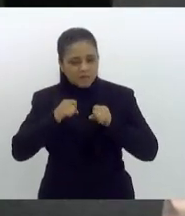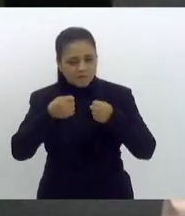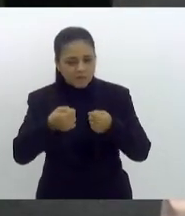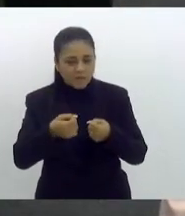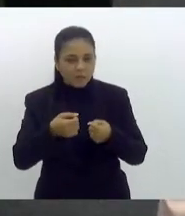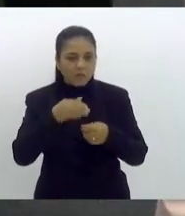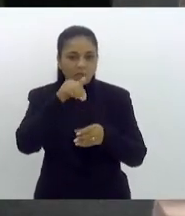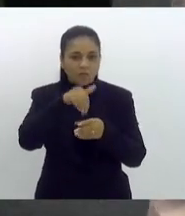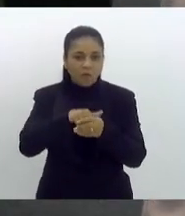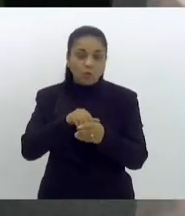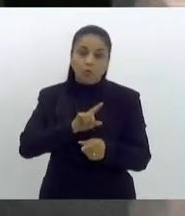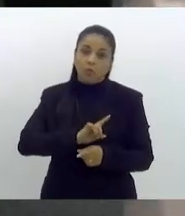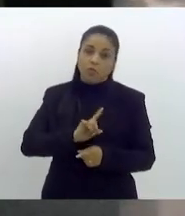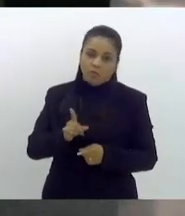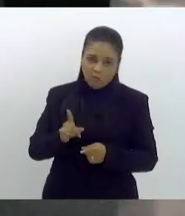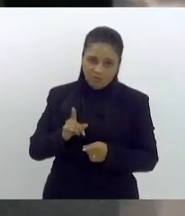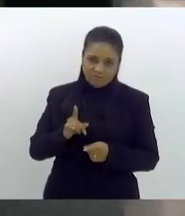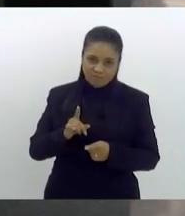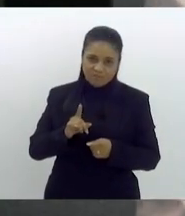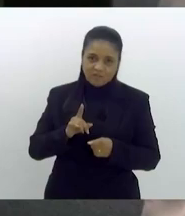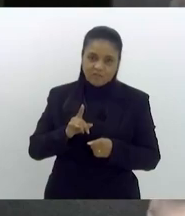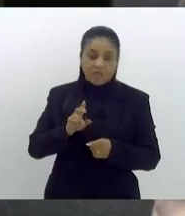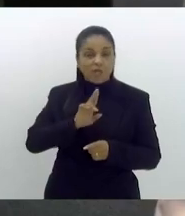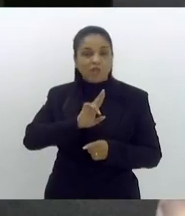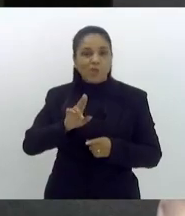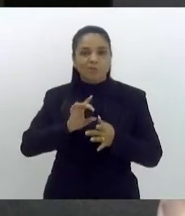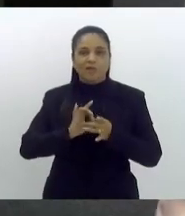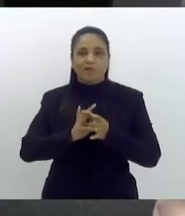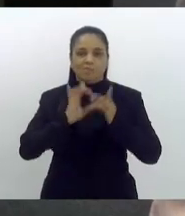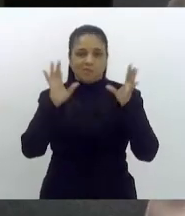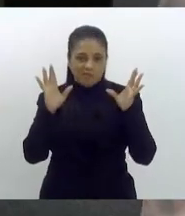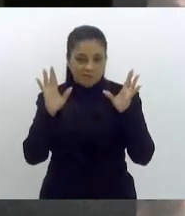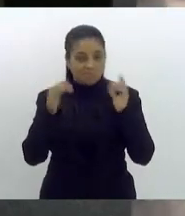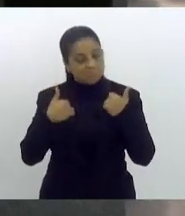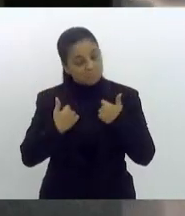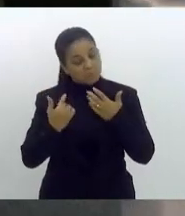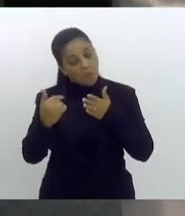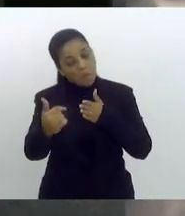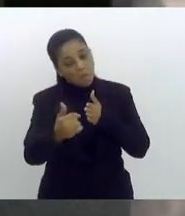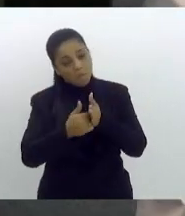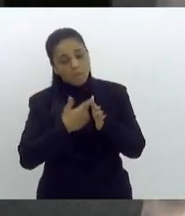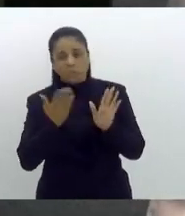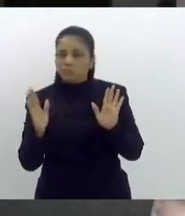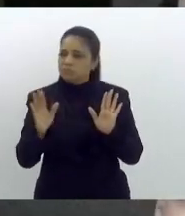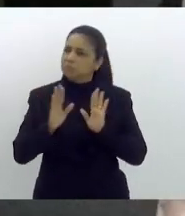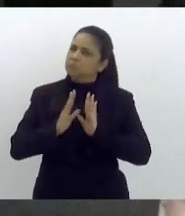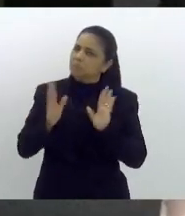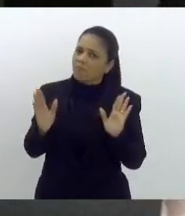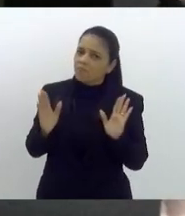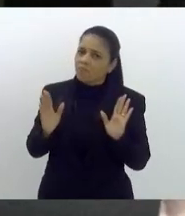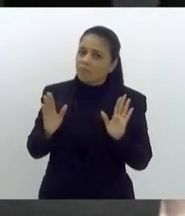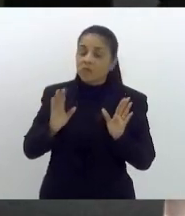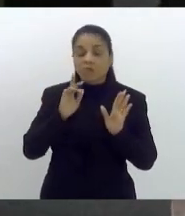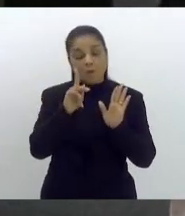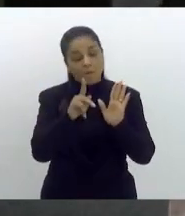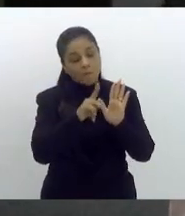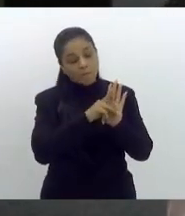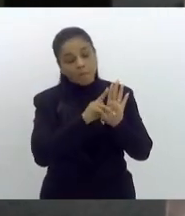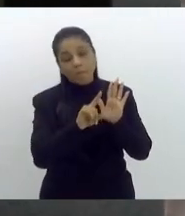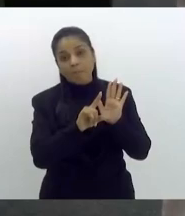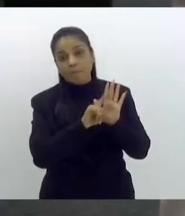não em nome da Liberdade eu me pergunto o seguinte veja o projeto